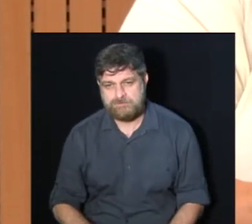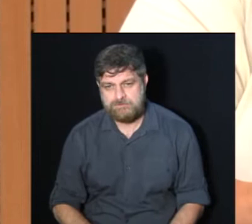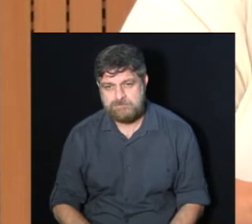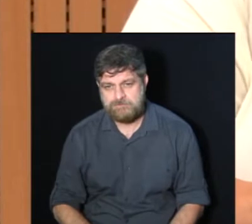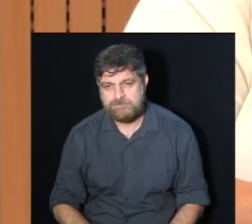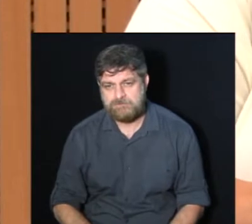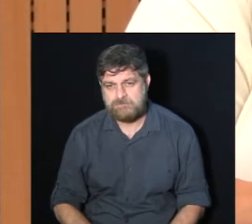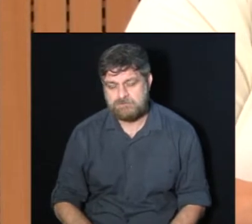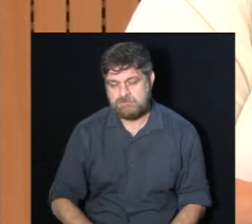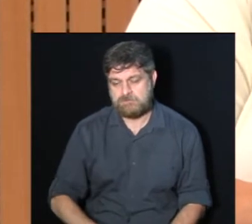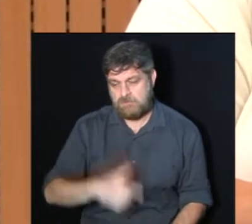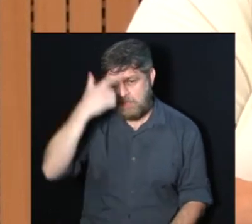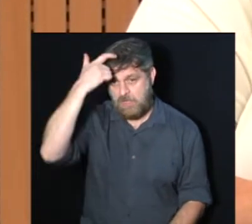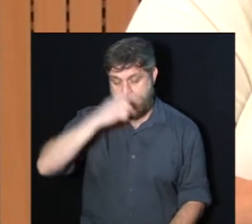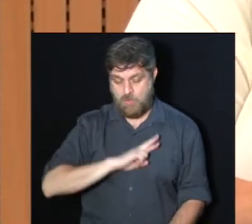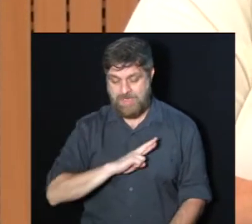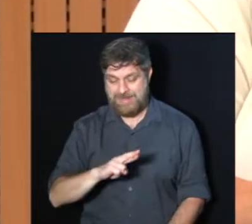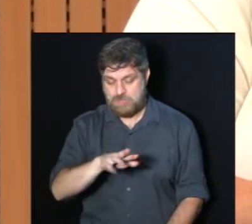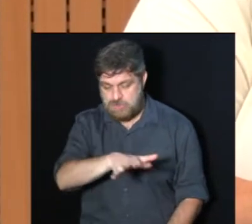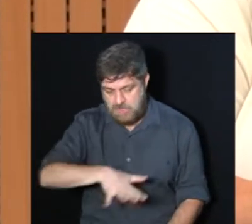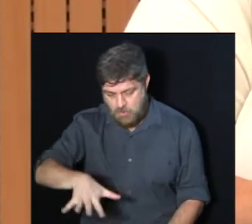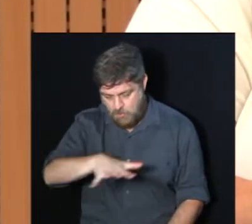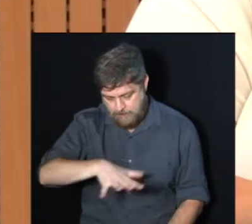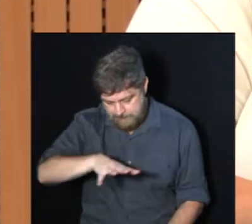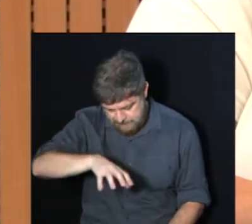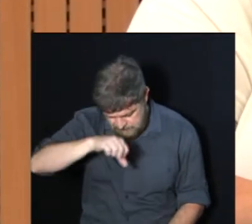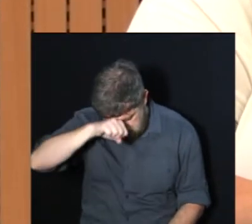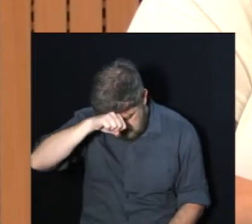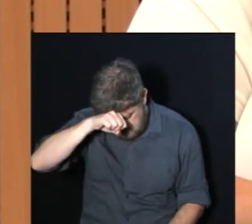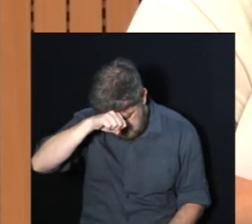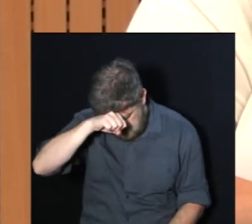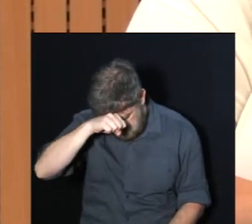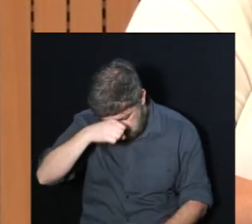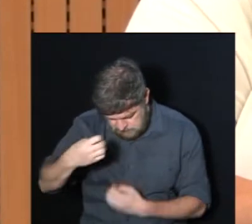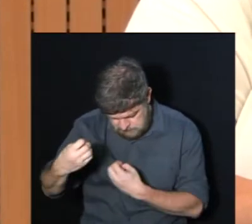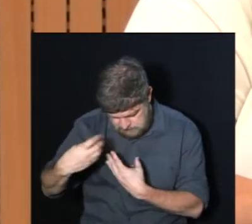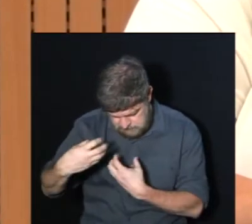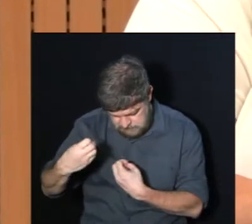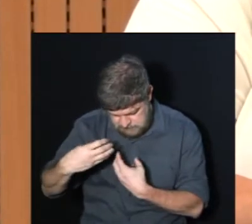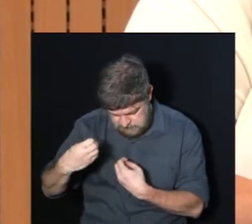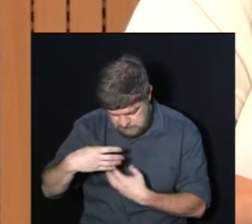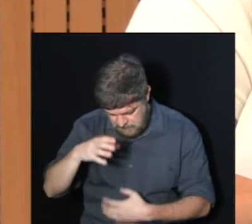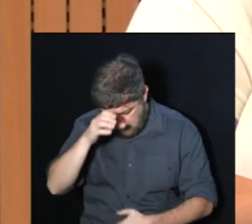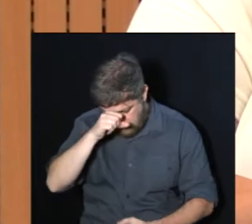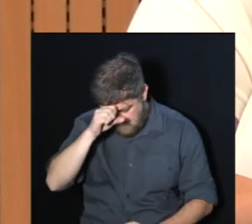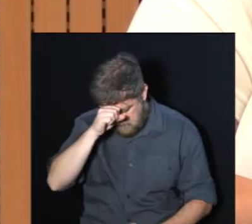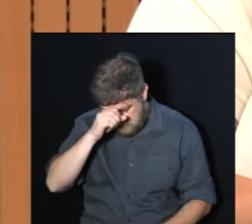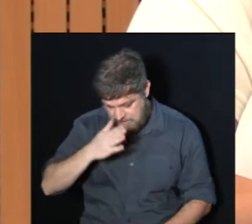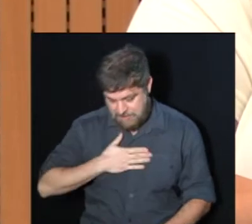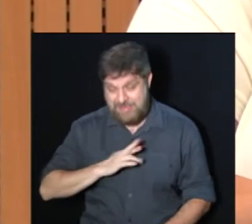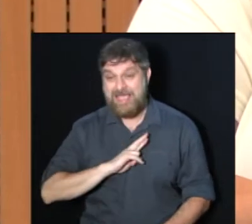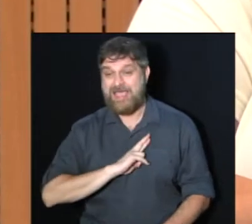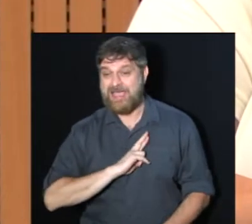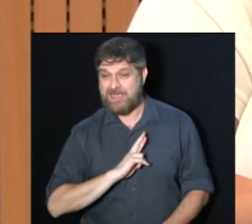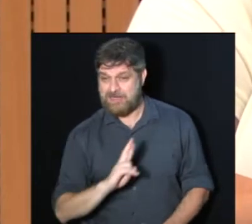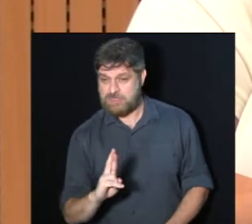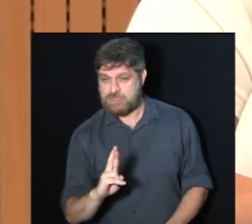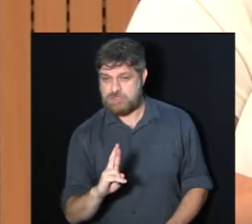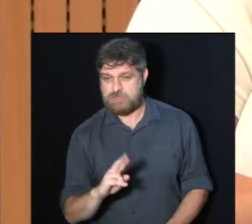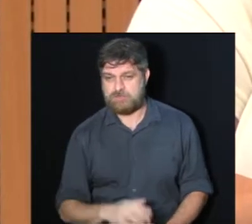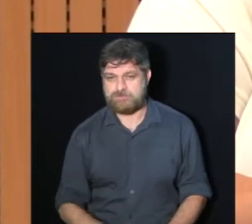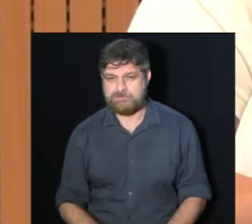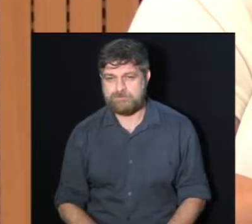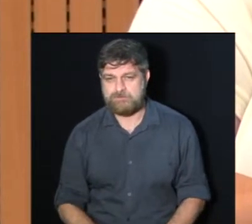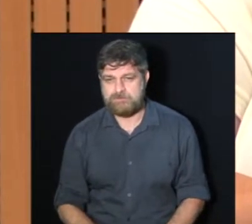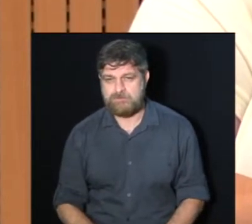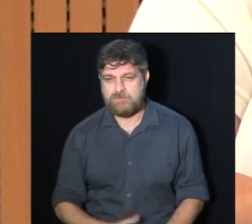Como umbandista, eu aprendi que, na minha religião, é uma religião que